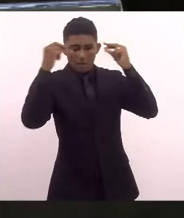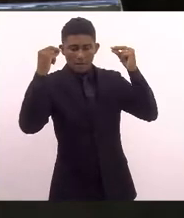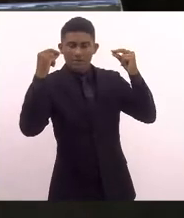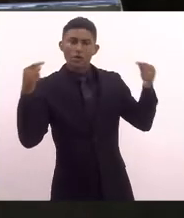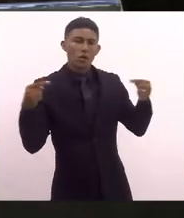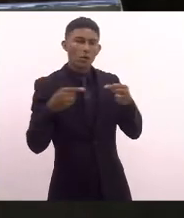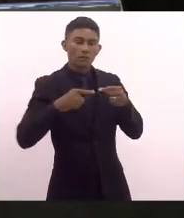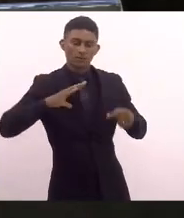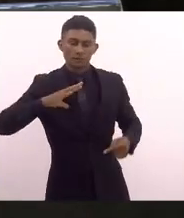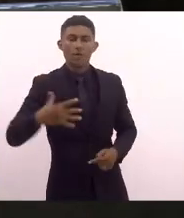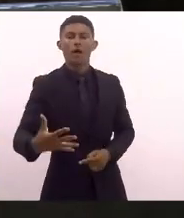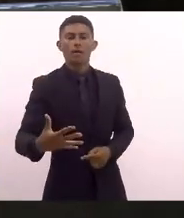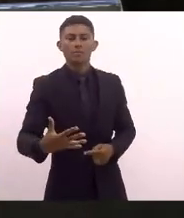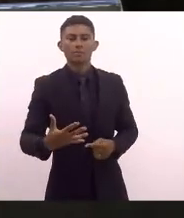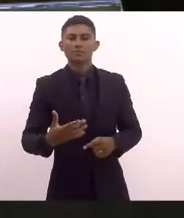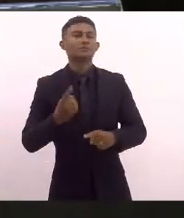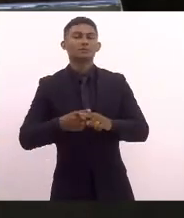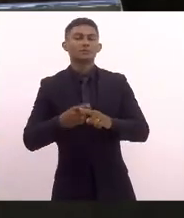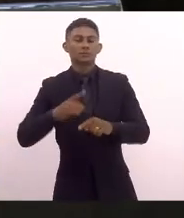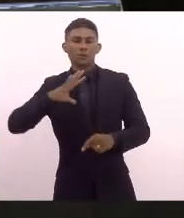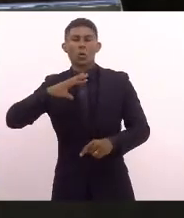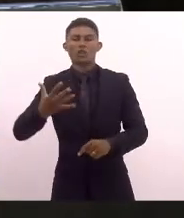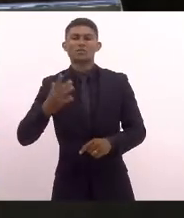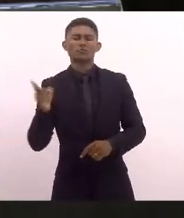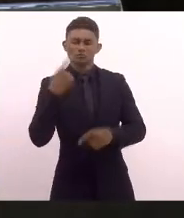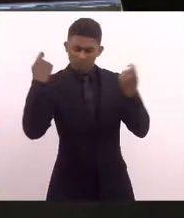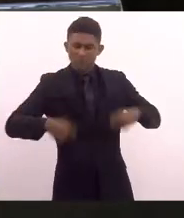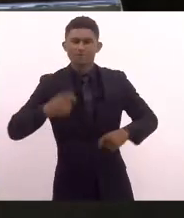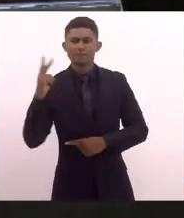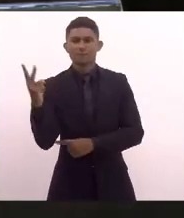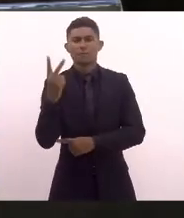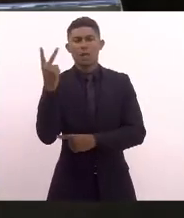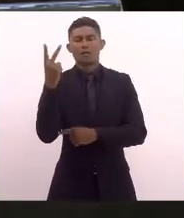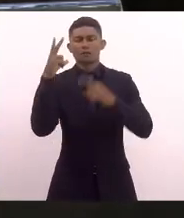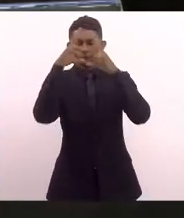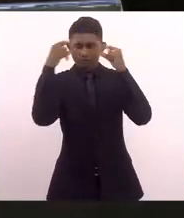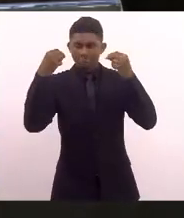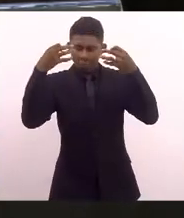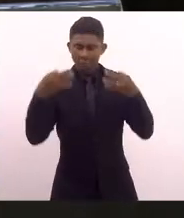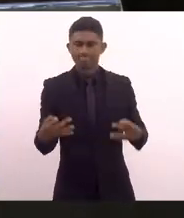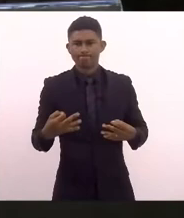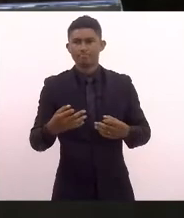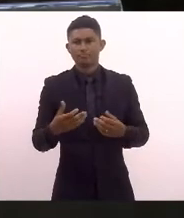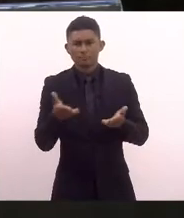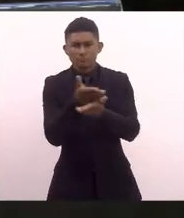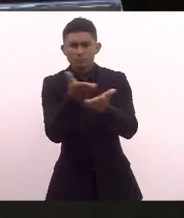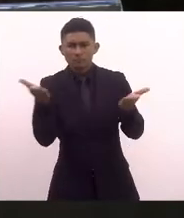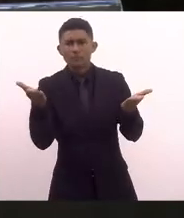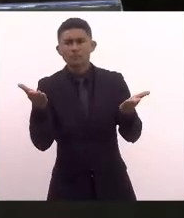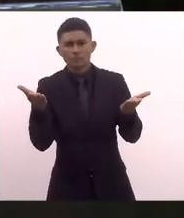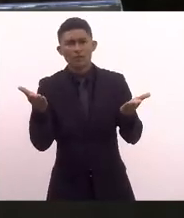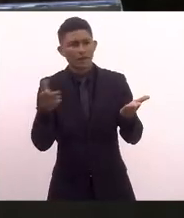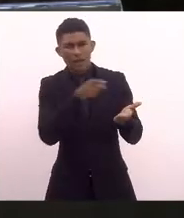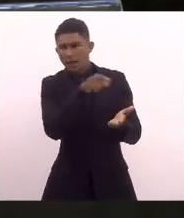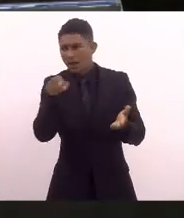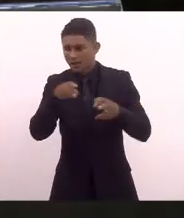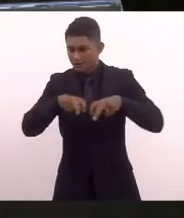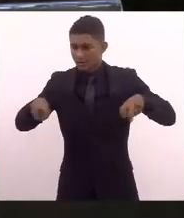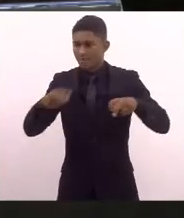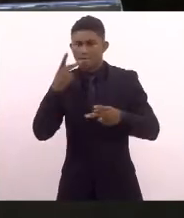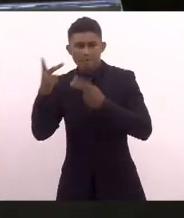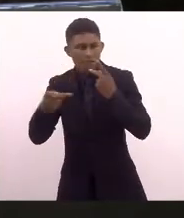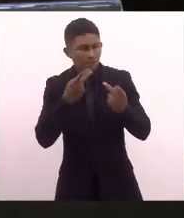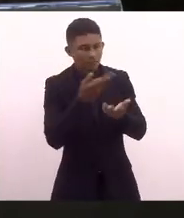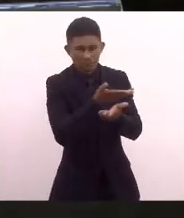é coragem para a gente poder valorizar a nossa enfermagem, da dignidade. Vocês escutaram todos, colegas. E